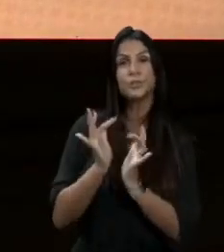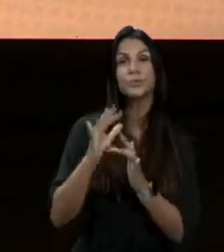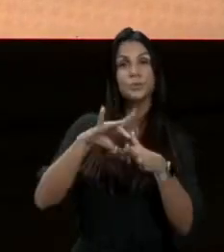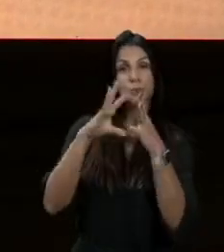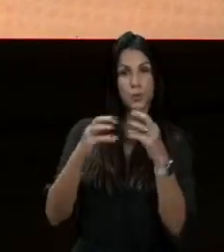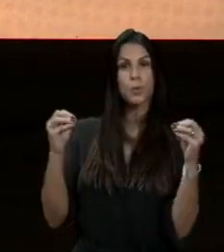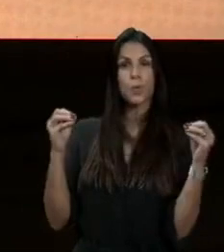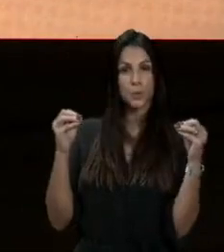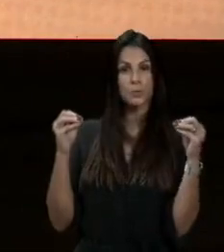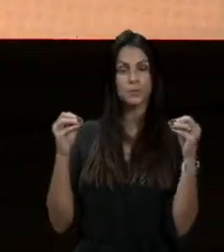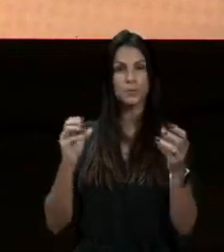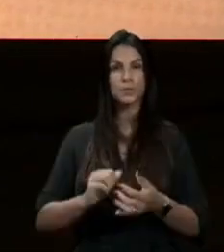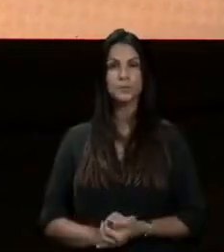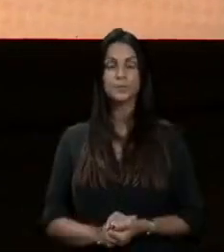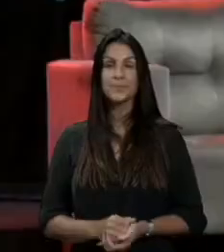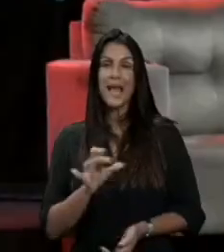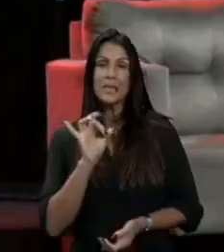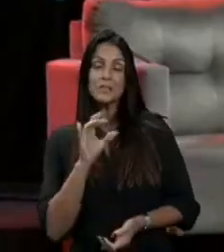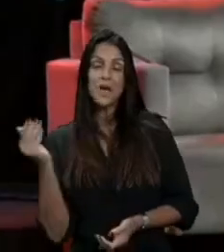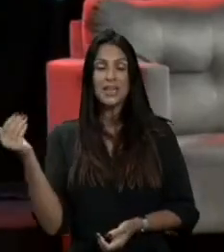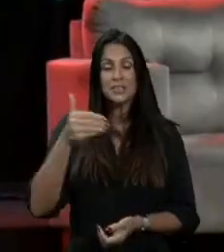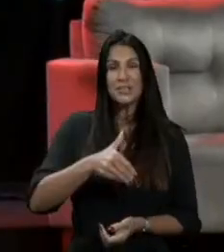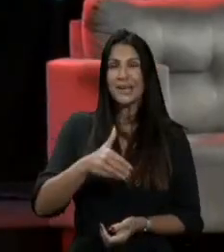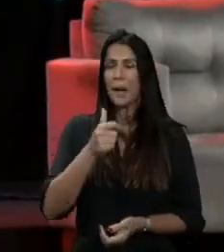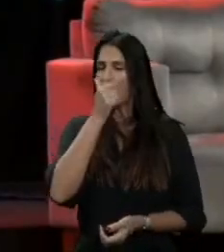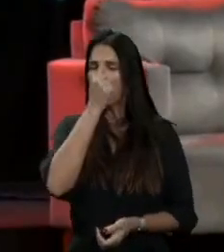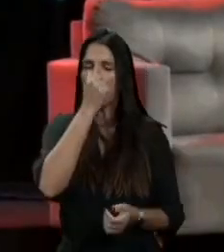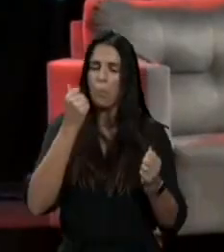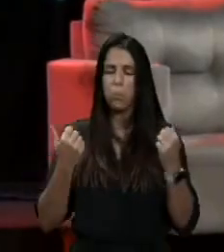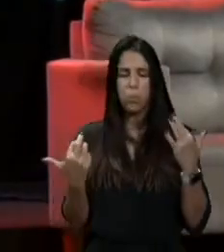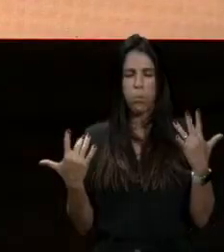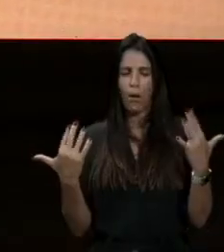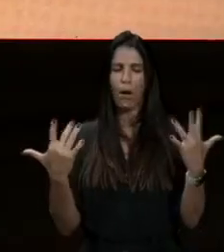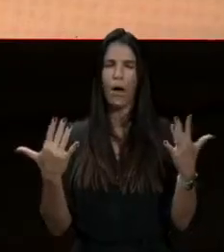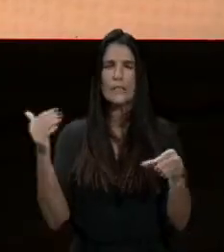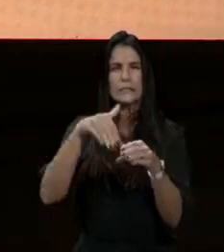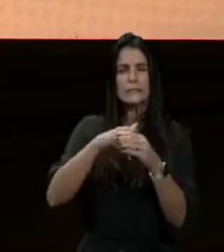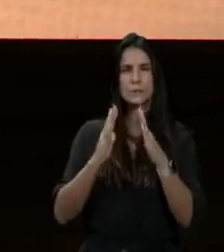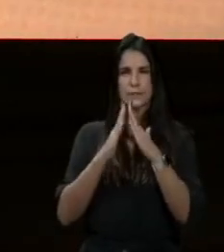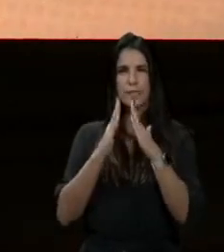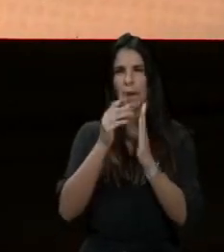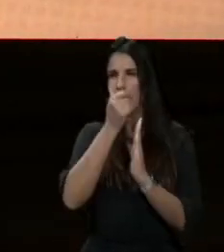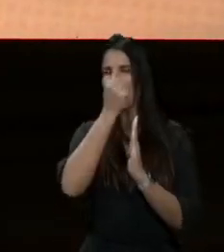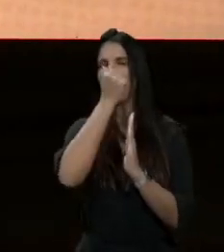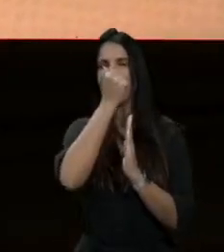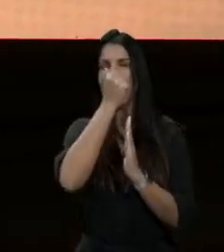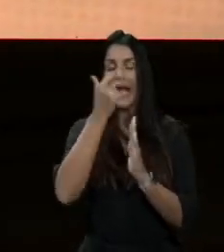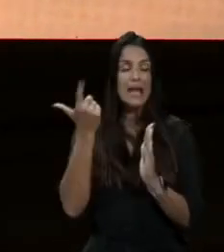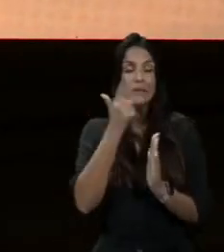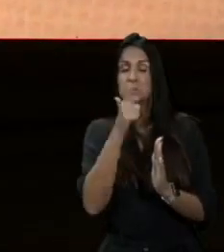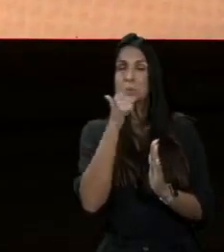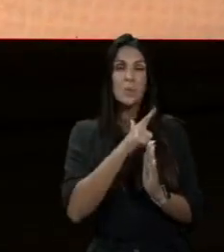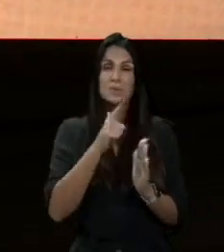que ele Seja Curado é só que quando chega lá é muita gente na porta para casa é muita gente dentro da casa Eles não conseguem